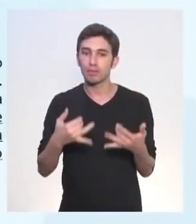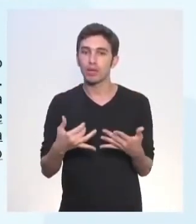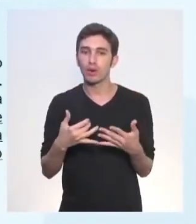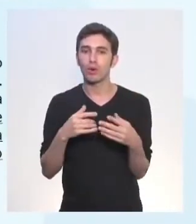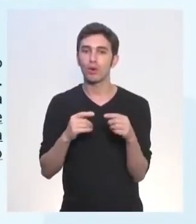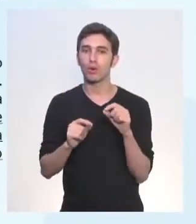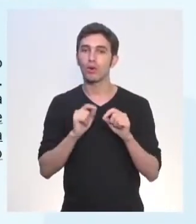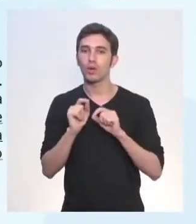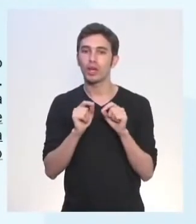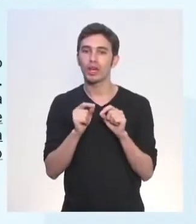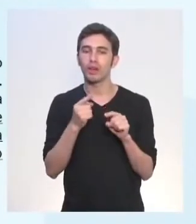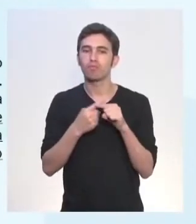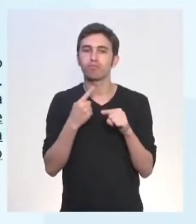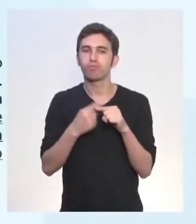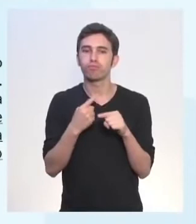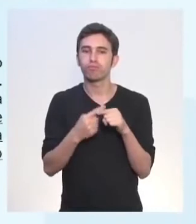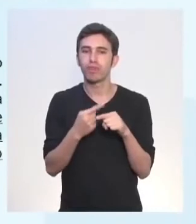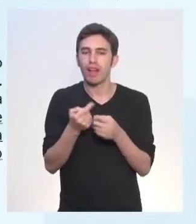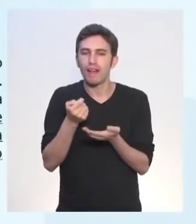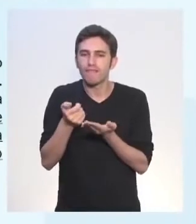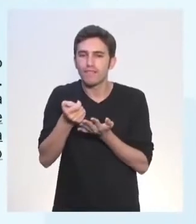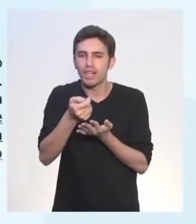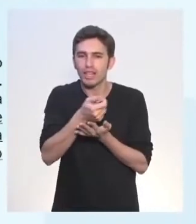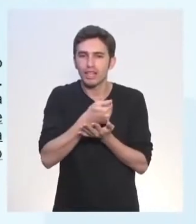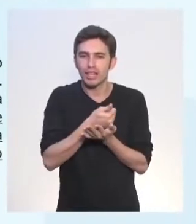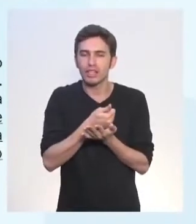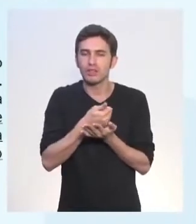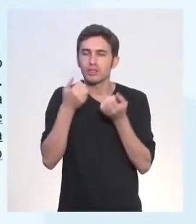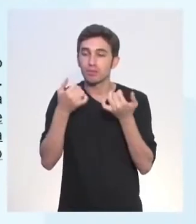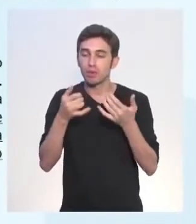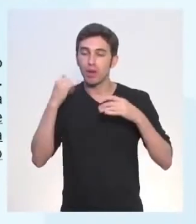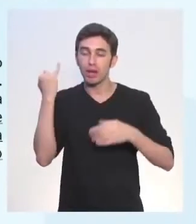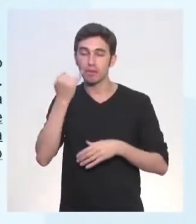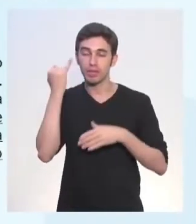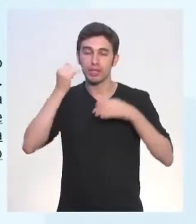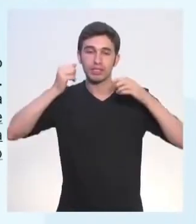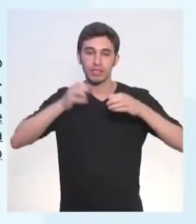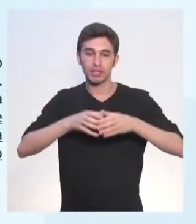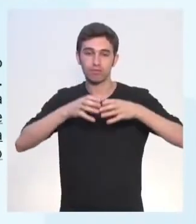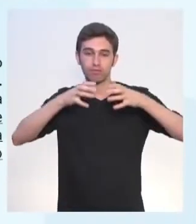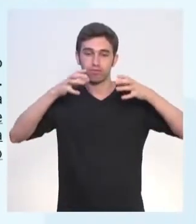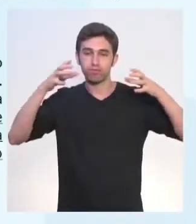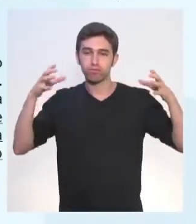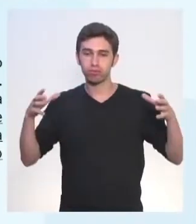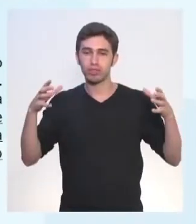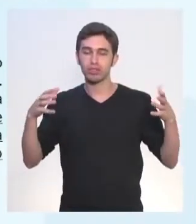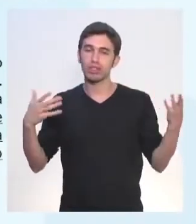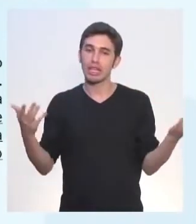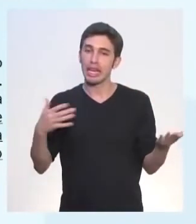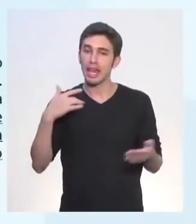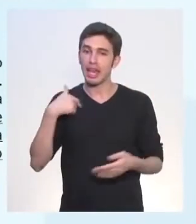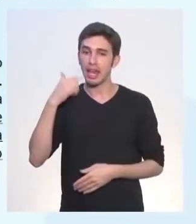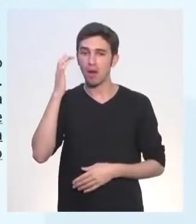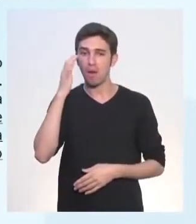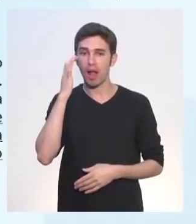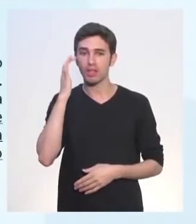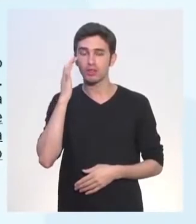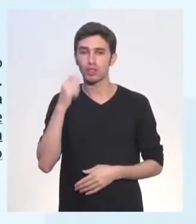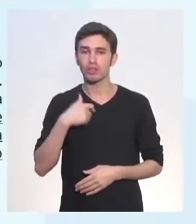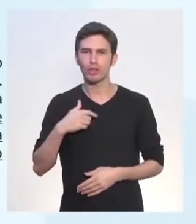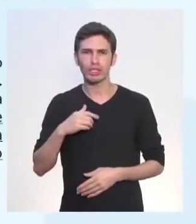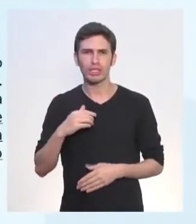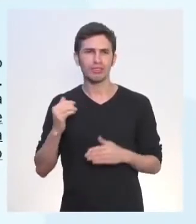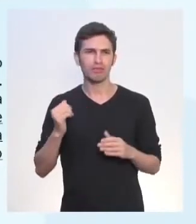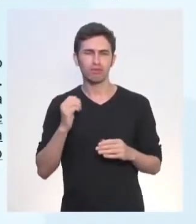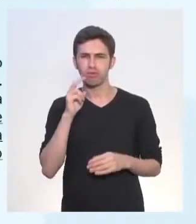porquê das fake news terem ganhado importância nos últimos tempos. Isso foi exacerbado, na minha avaliação, por 2 motivos, que,